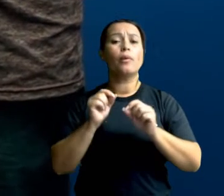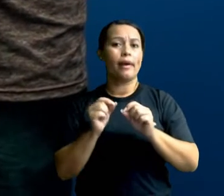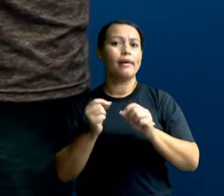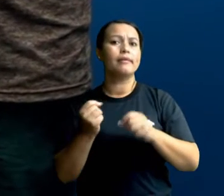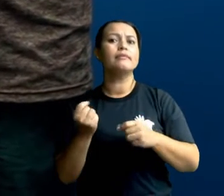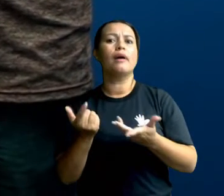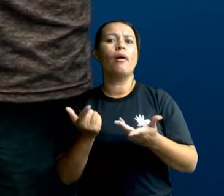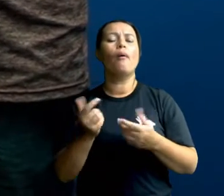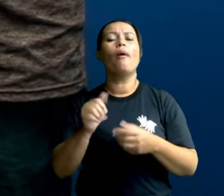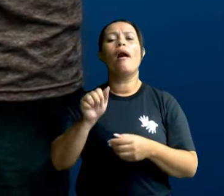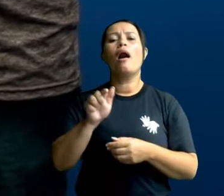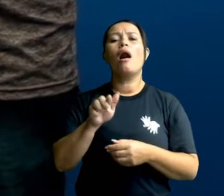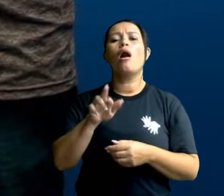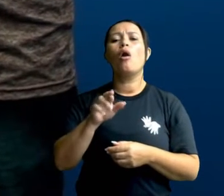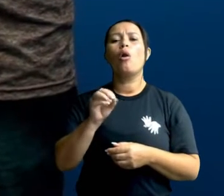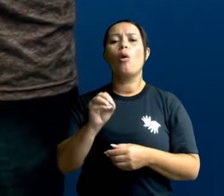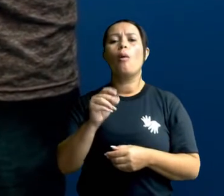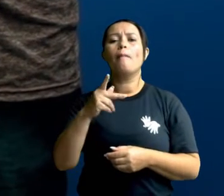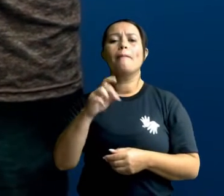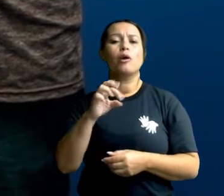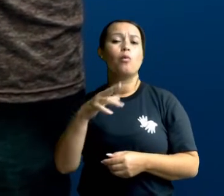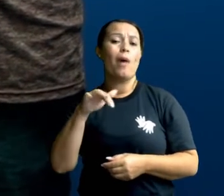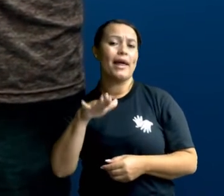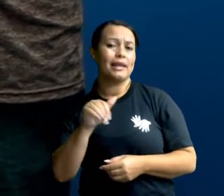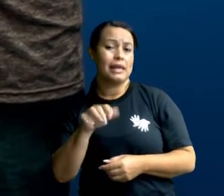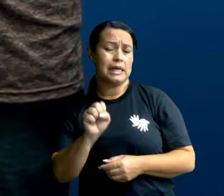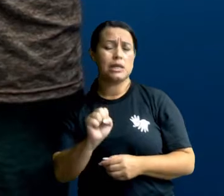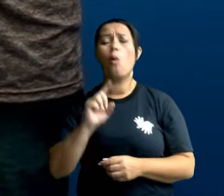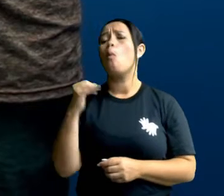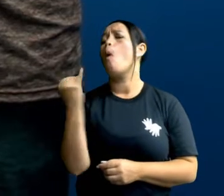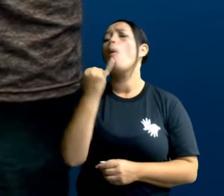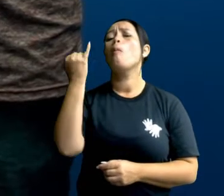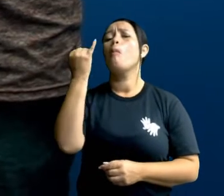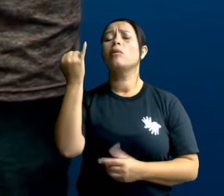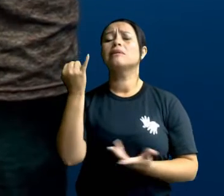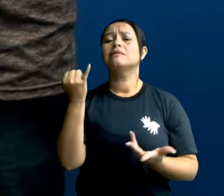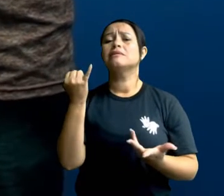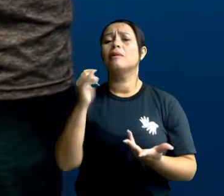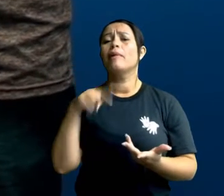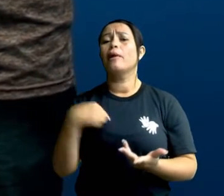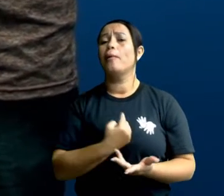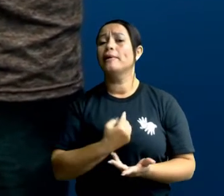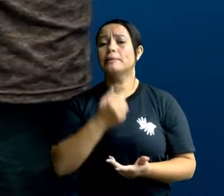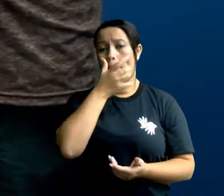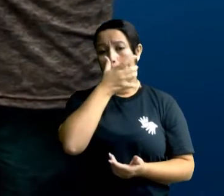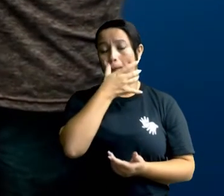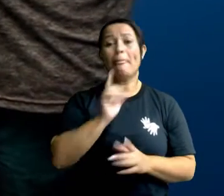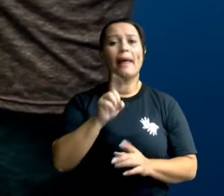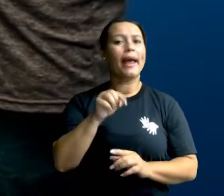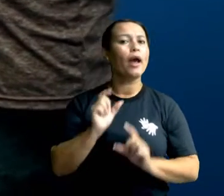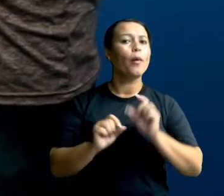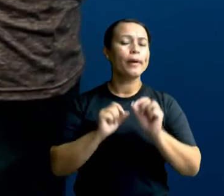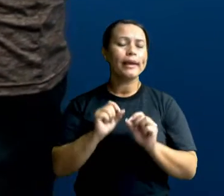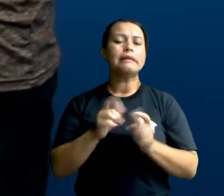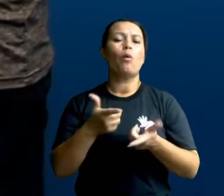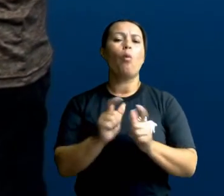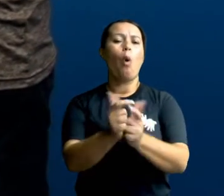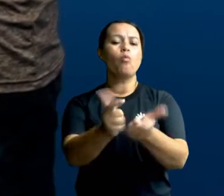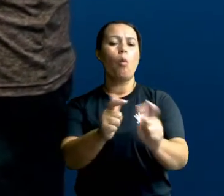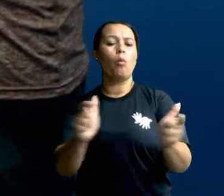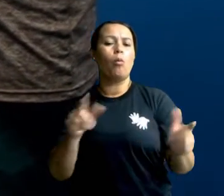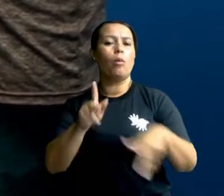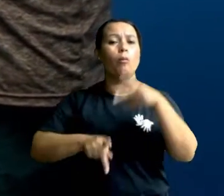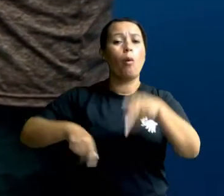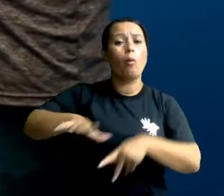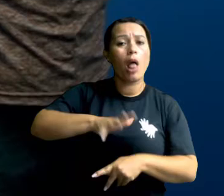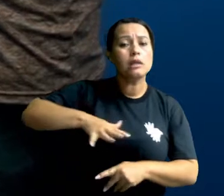atividades agropecuárias. Então, qual a importância da agropecuária para nós? Com o